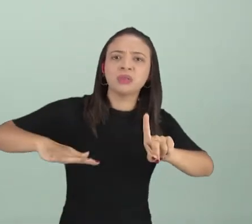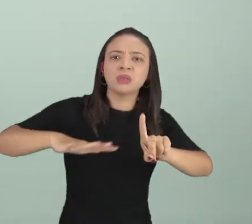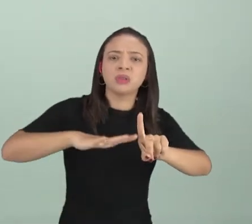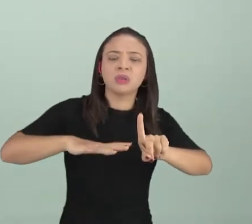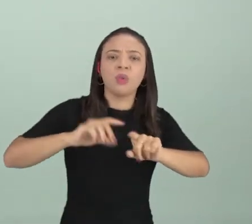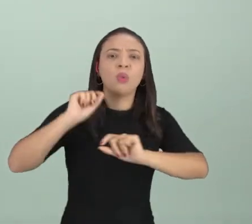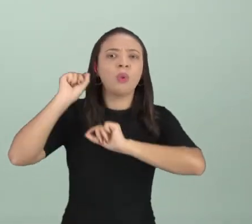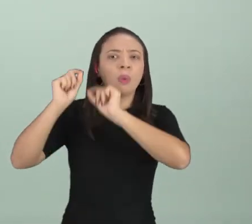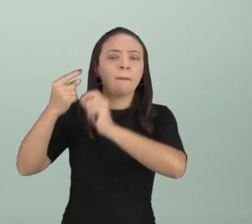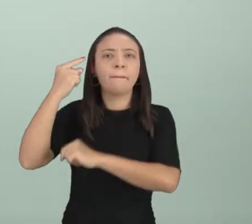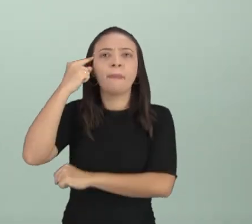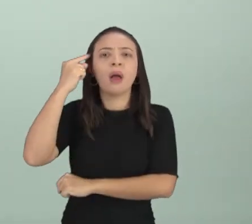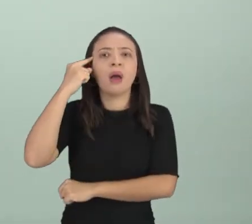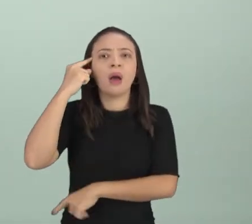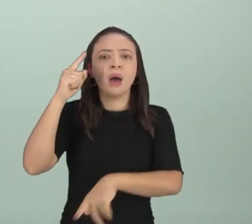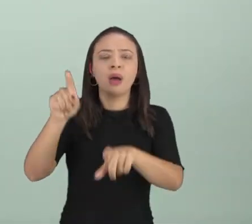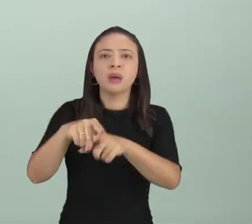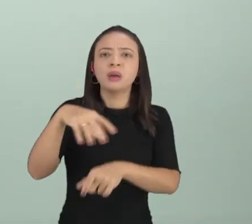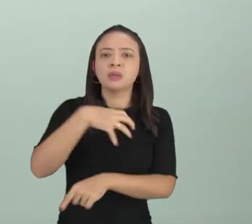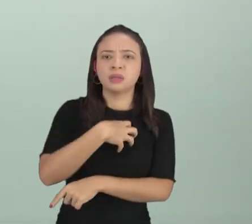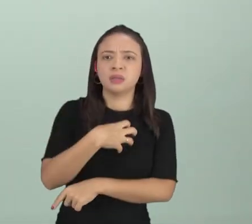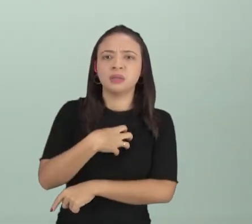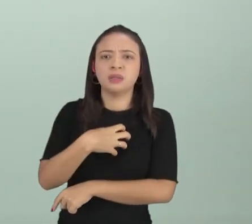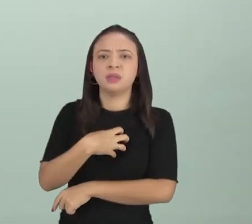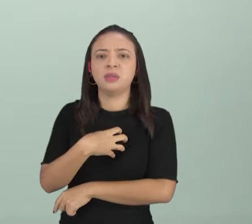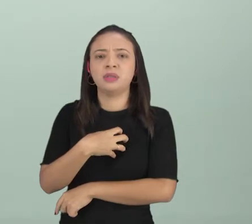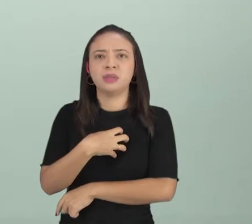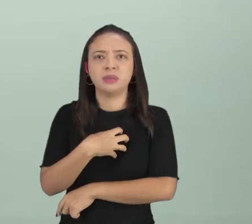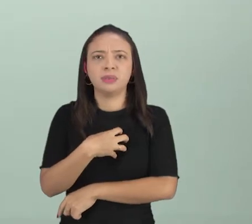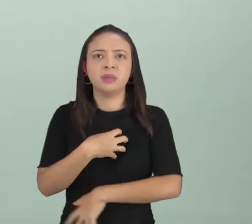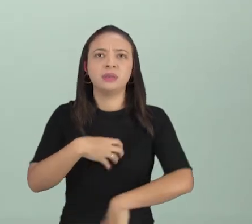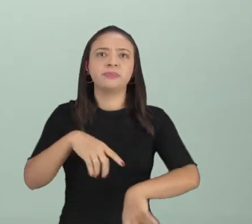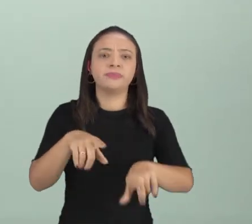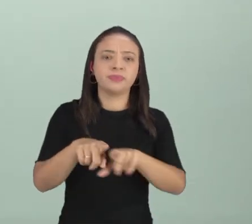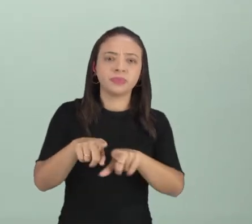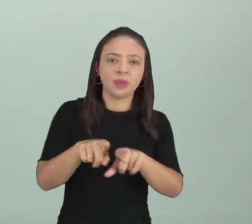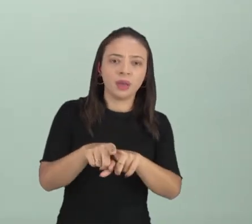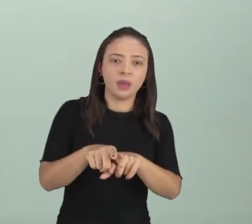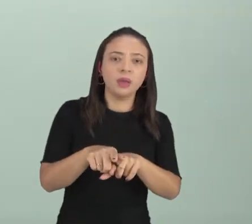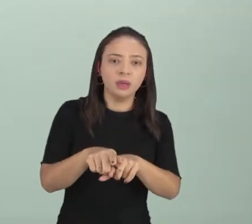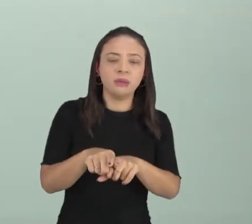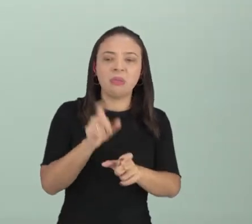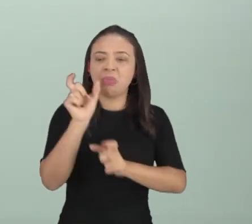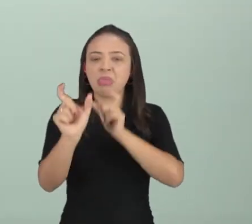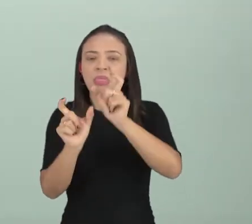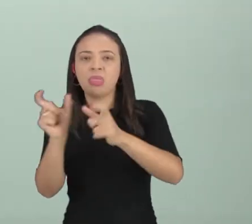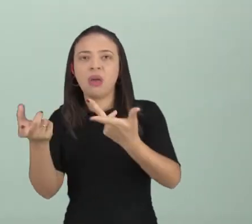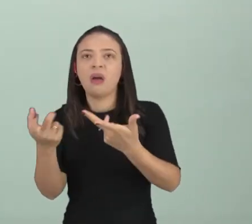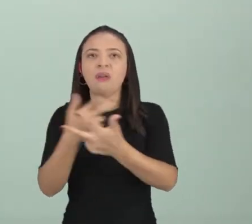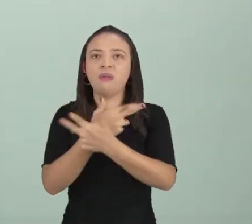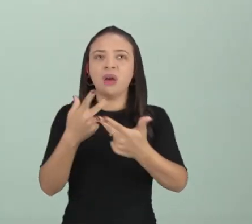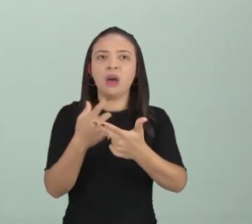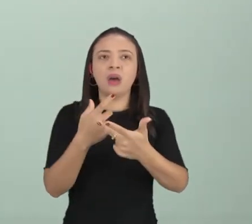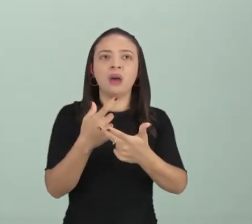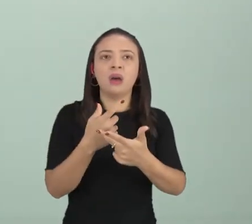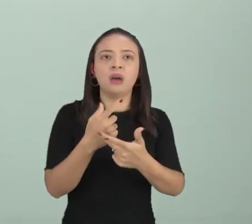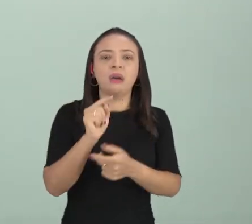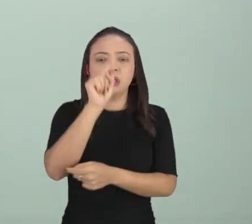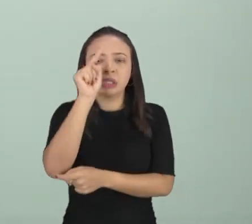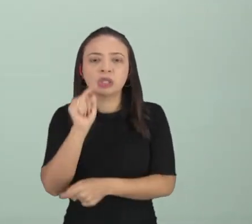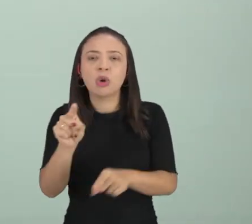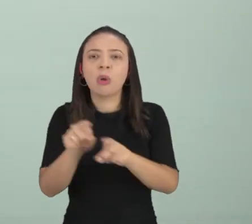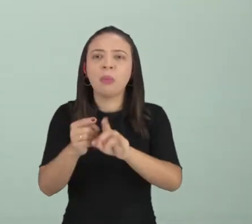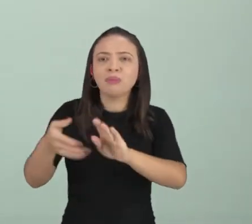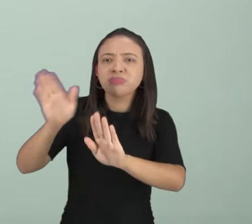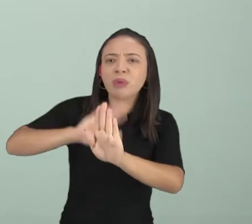se pensa, sobre o que se sente a respeito de alguns temas. Gírias, humor, interjeições, exclamações e metáforas.